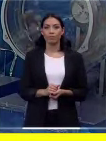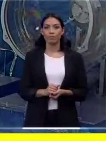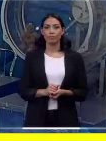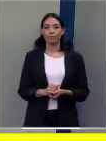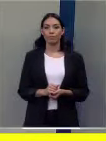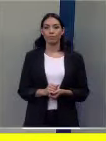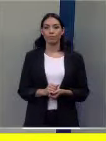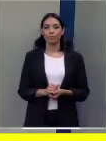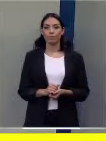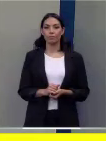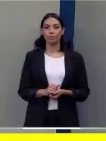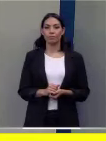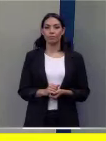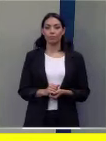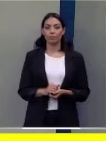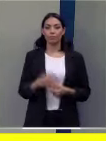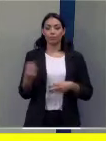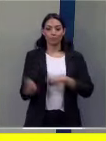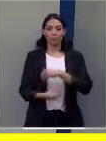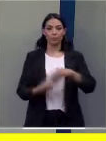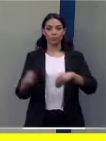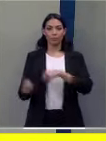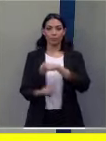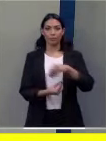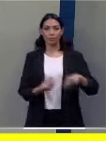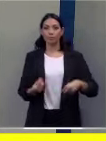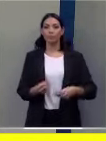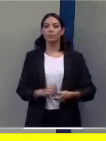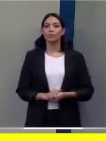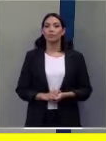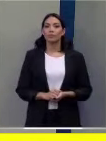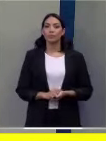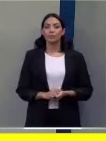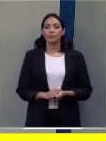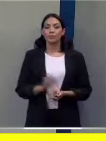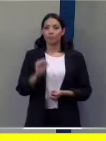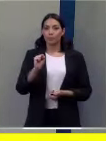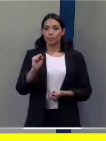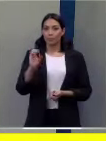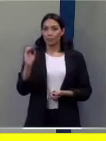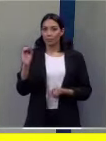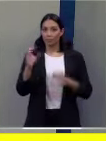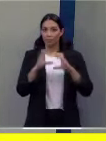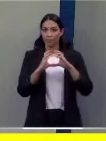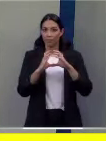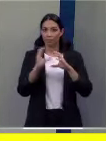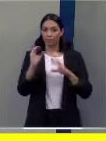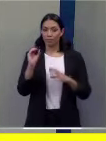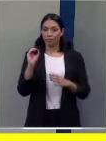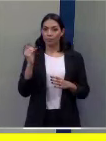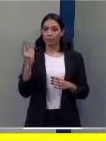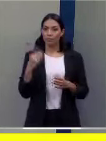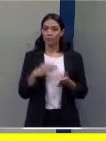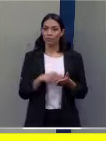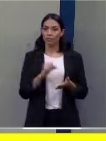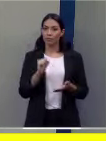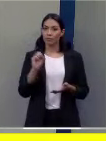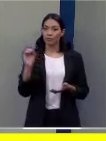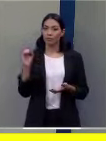reabastecido, recarregado, já ligado, embaralhando. 80 bolas numeradas de 0 a